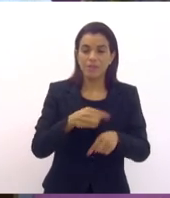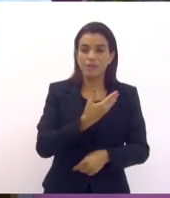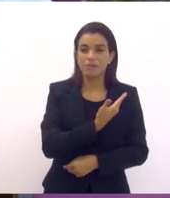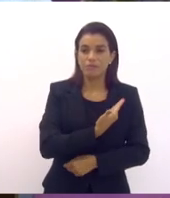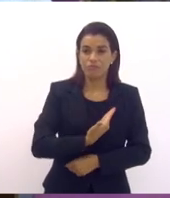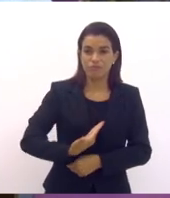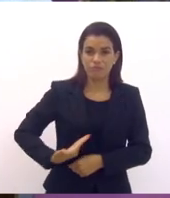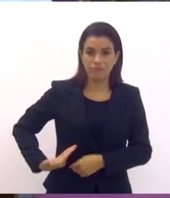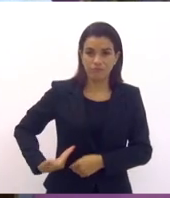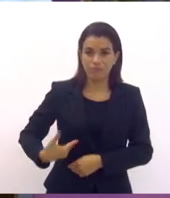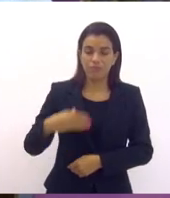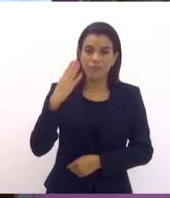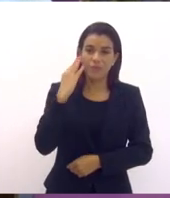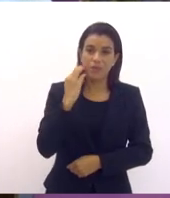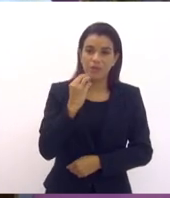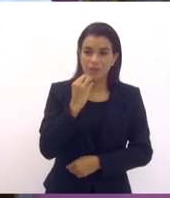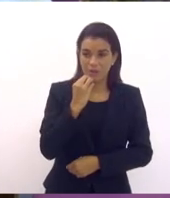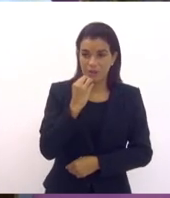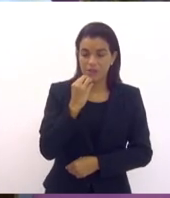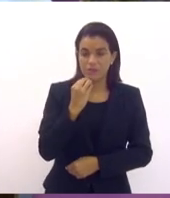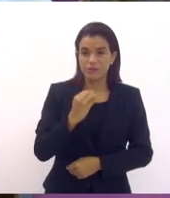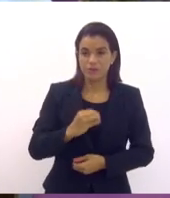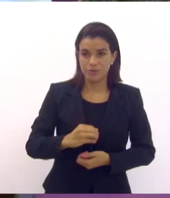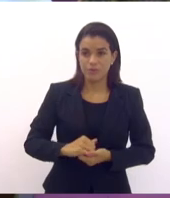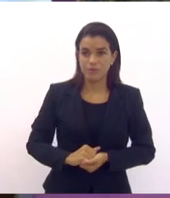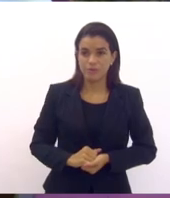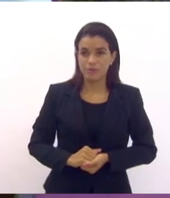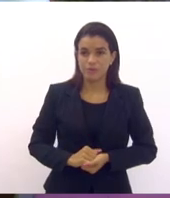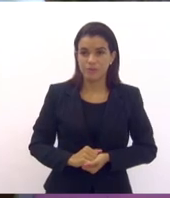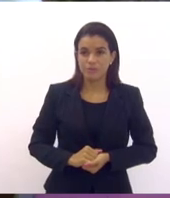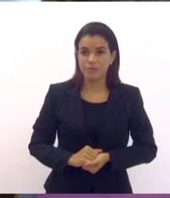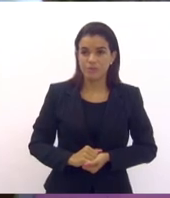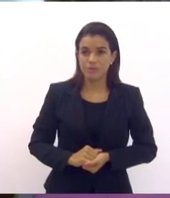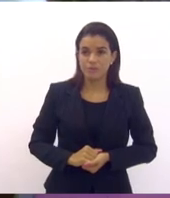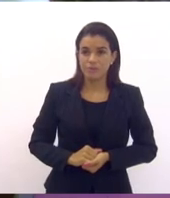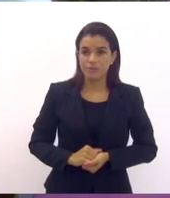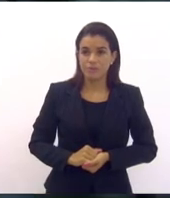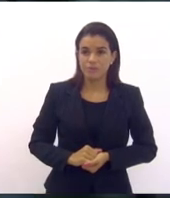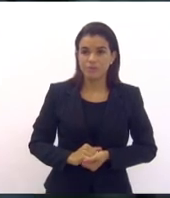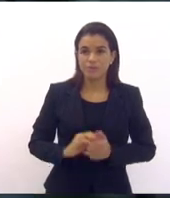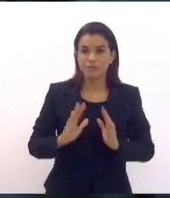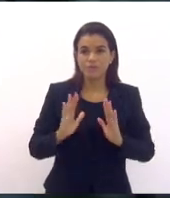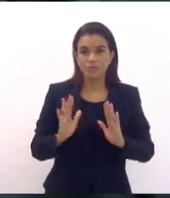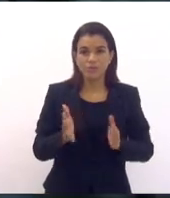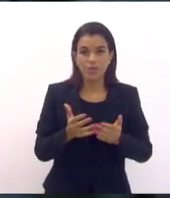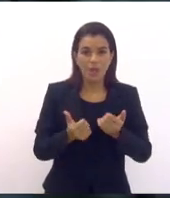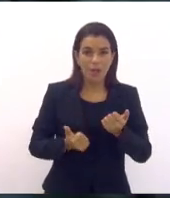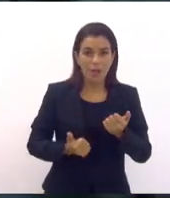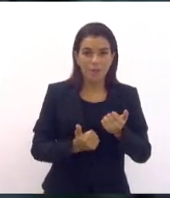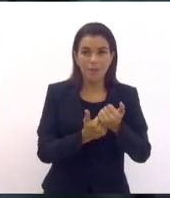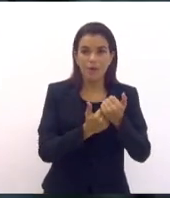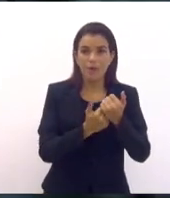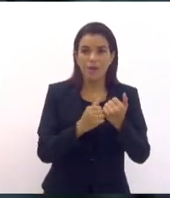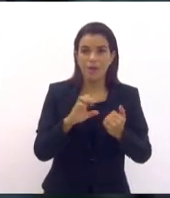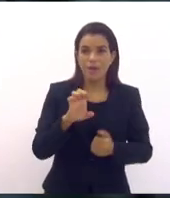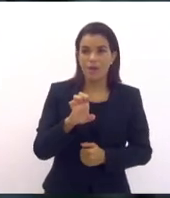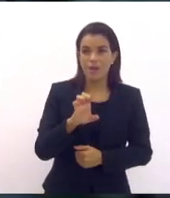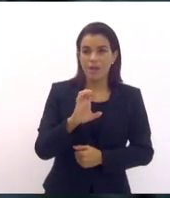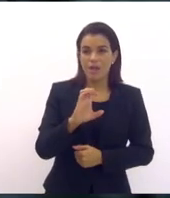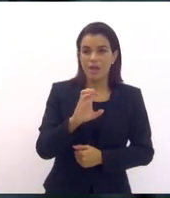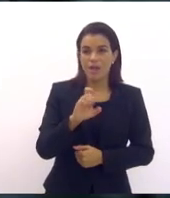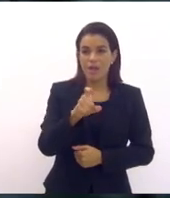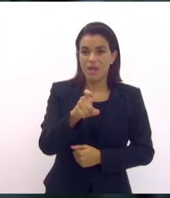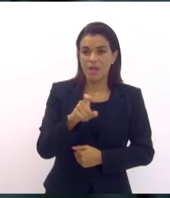Rio de Janeiro Cláudio Castro que já apoia a espo religião a 4